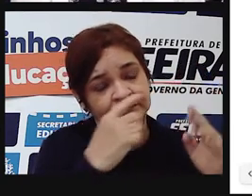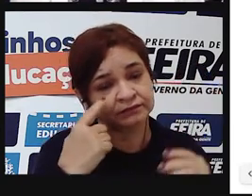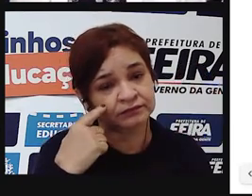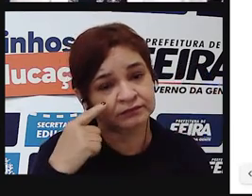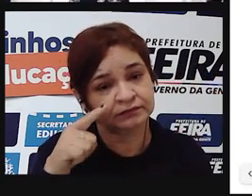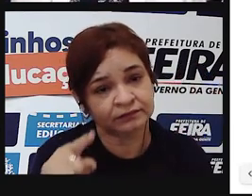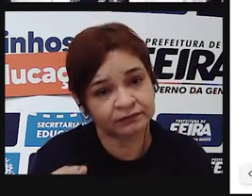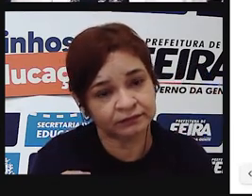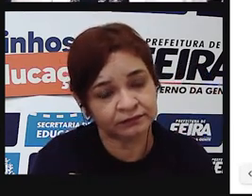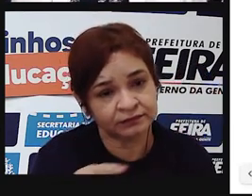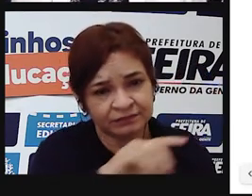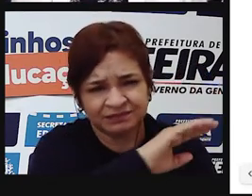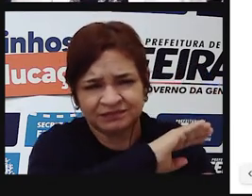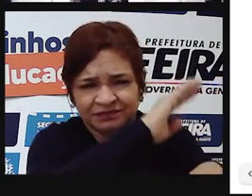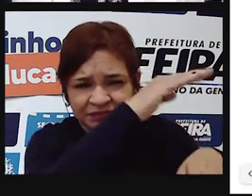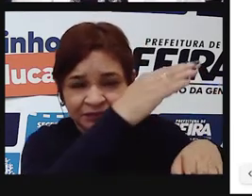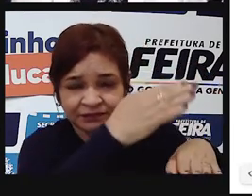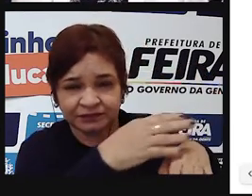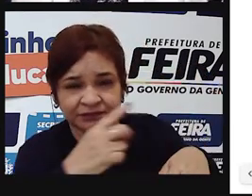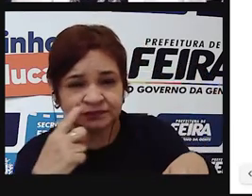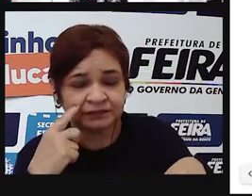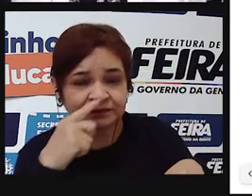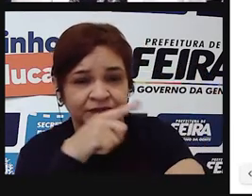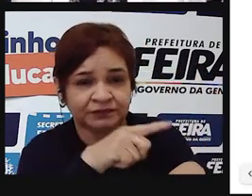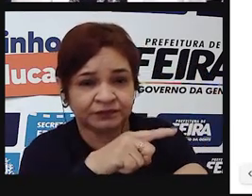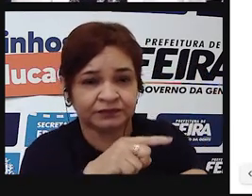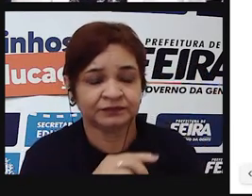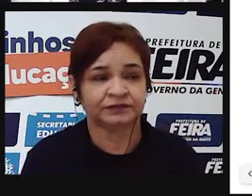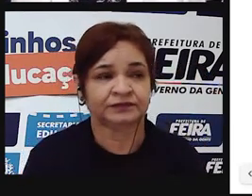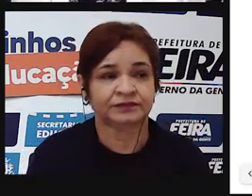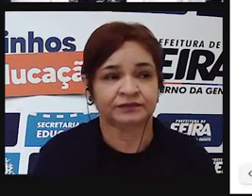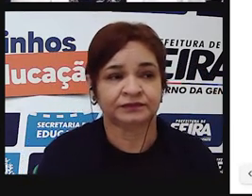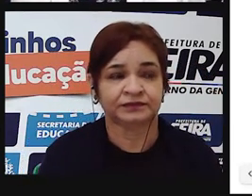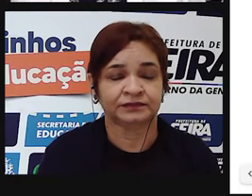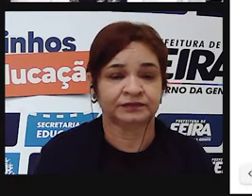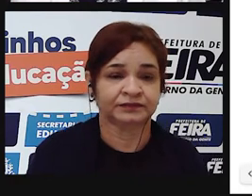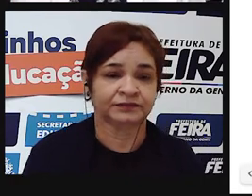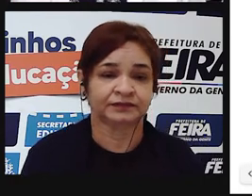fotografia de documento histórico que eu trouxe aqui na aula para vocês.